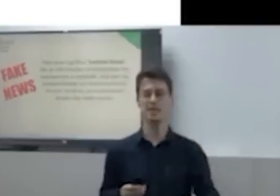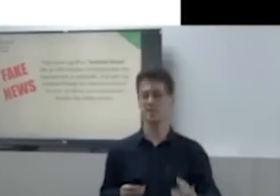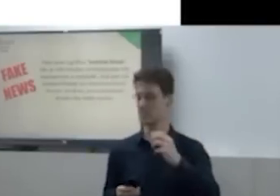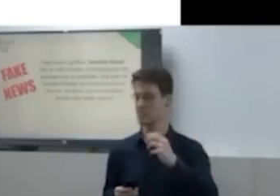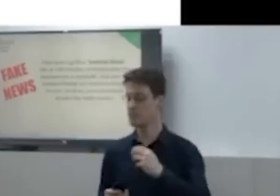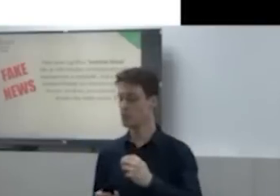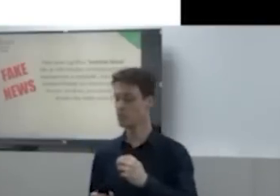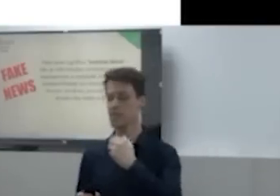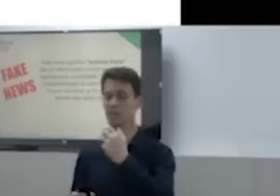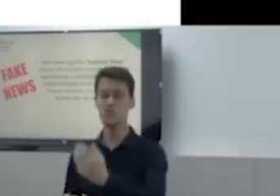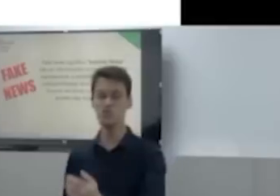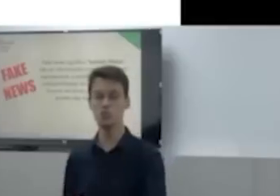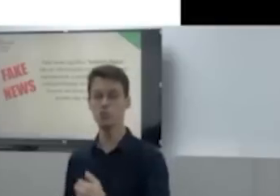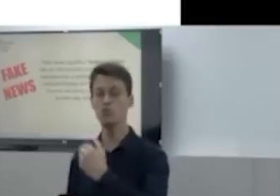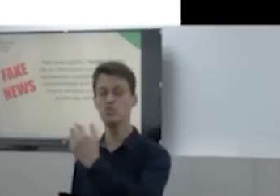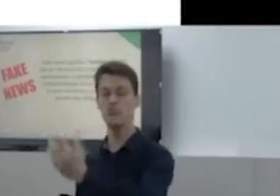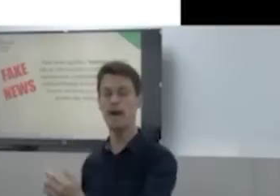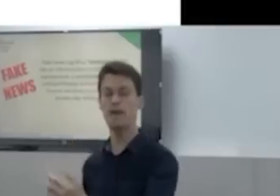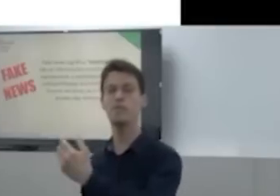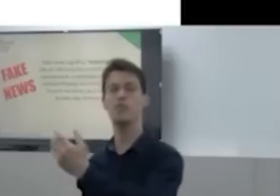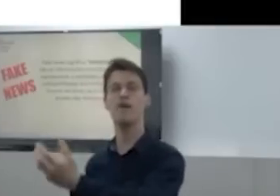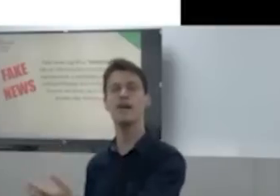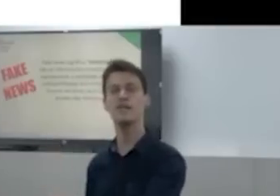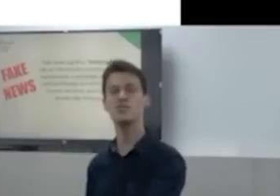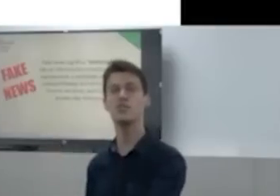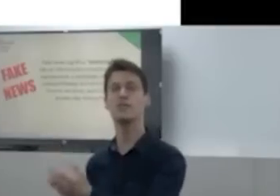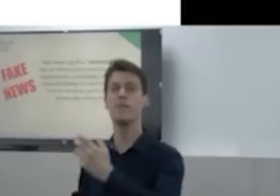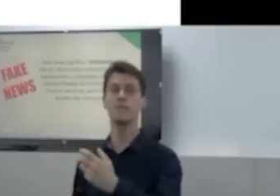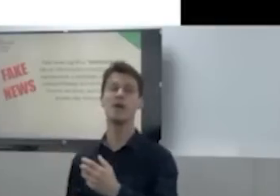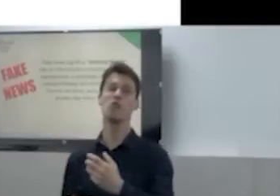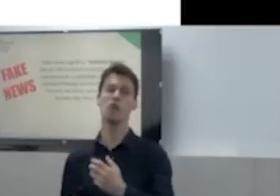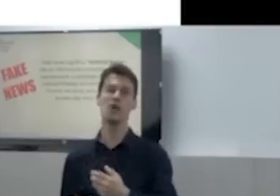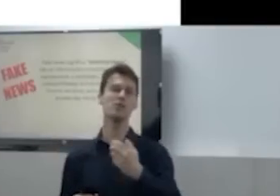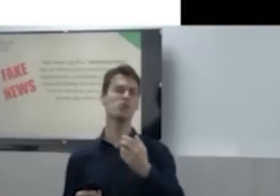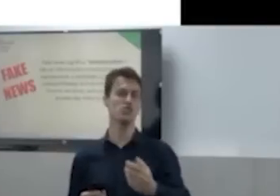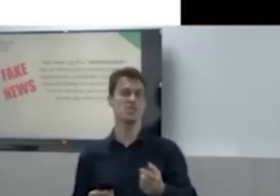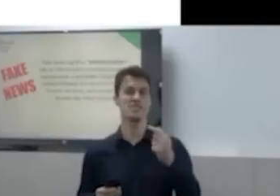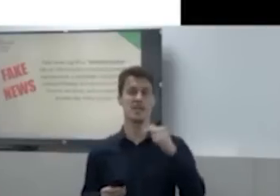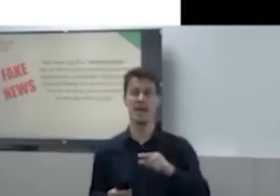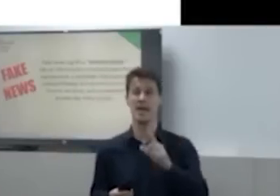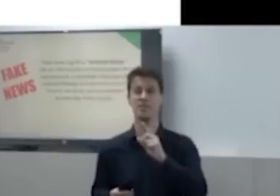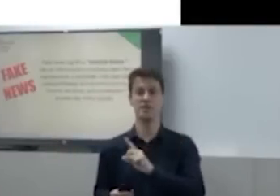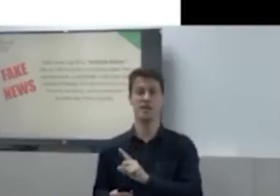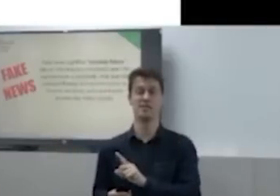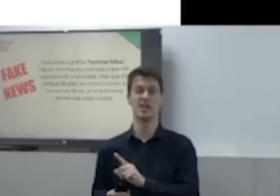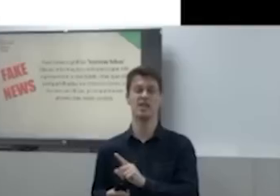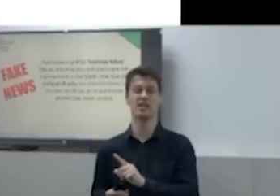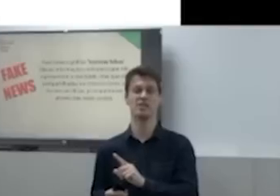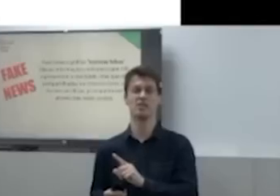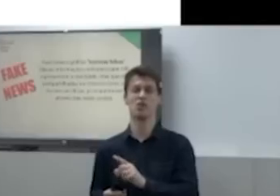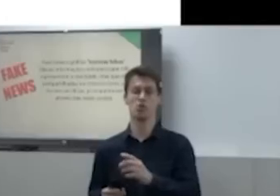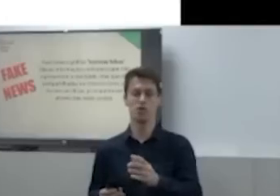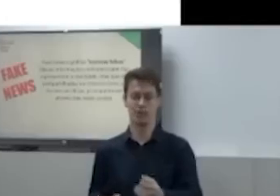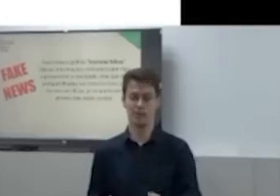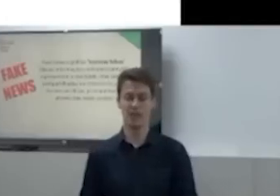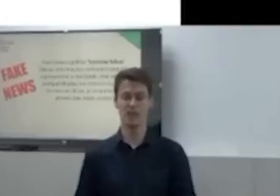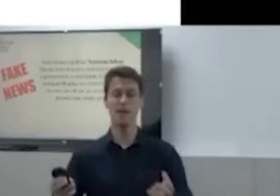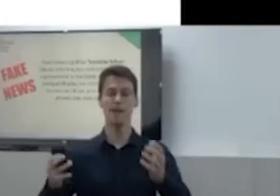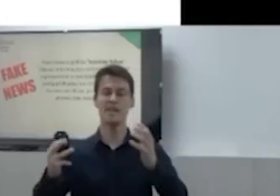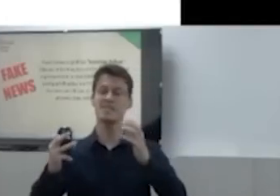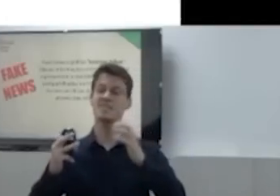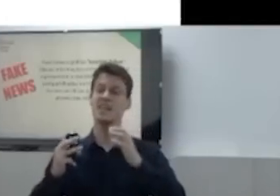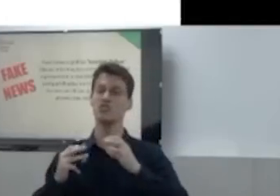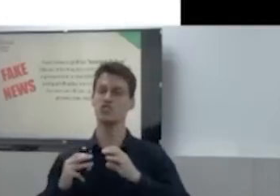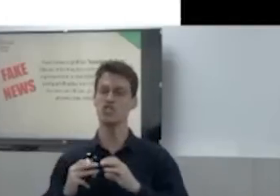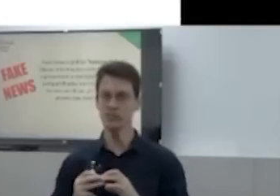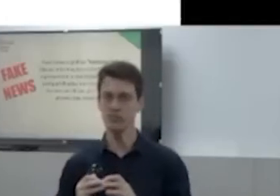teve evidências, não teve estudos para provar isso. Então, quando a notícia é verdadeira, quando ela